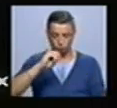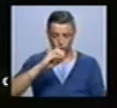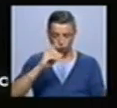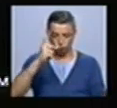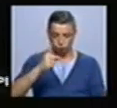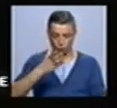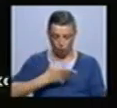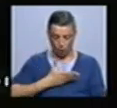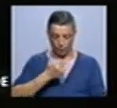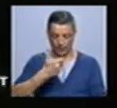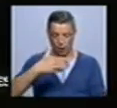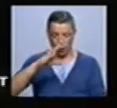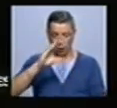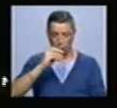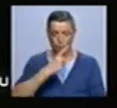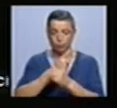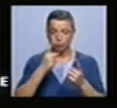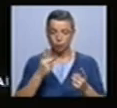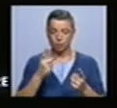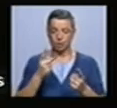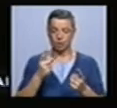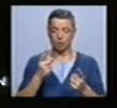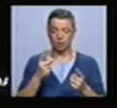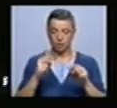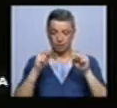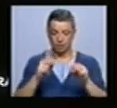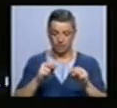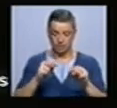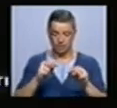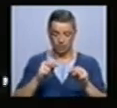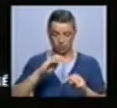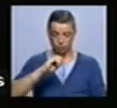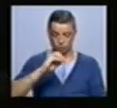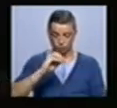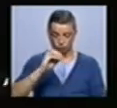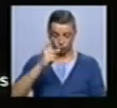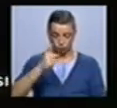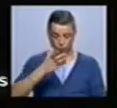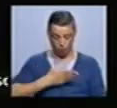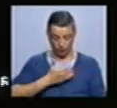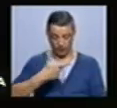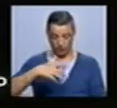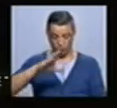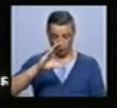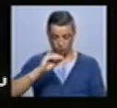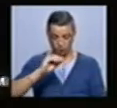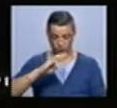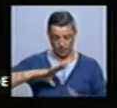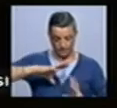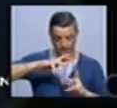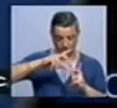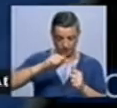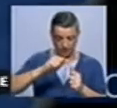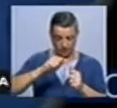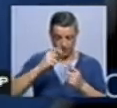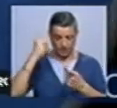isto é importante? Porque este tipo de espectro de sódio é apenas encontrado em exoplanetas, de acordo com o que pensam